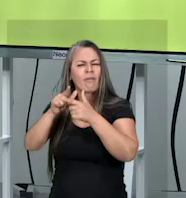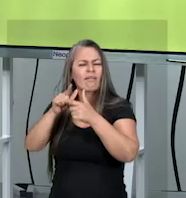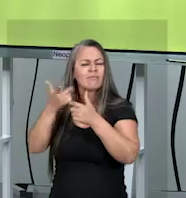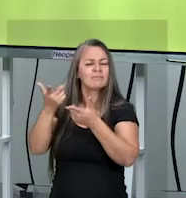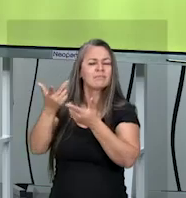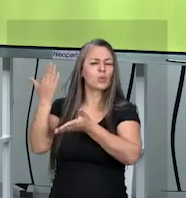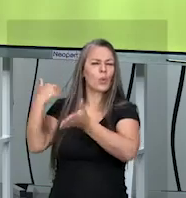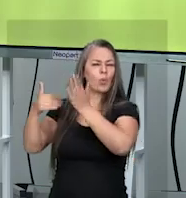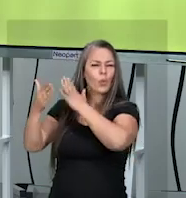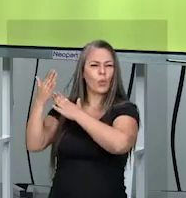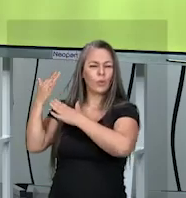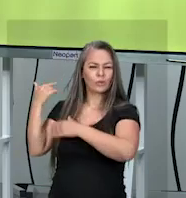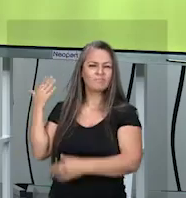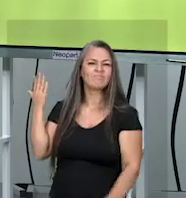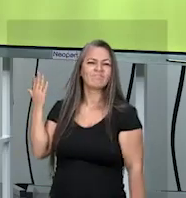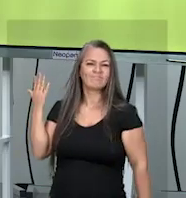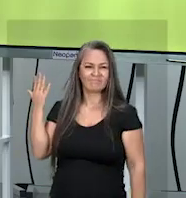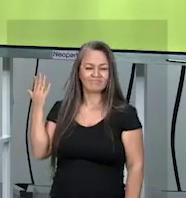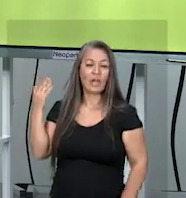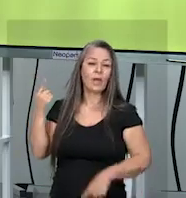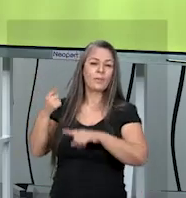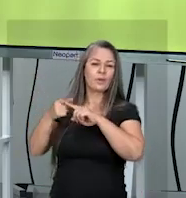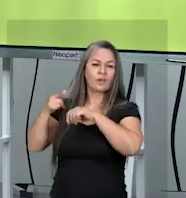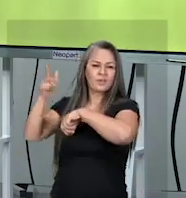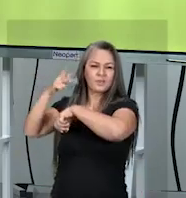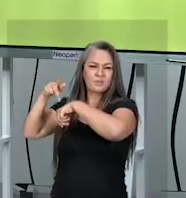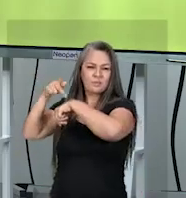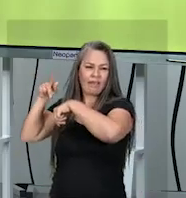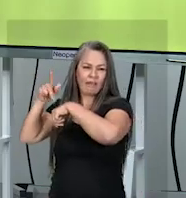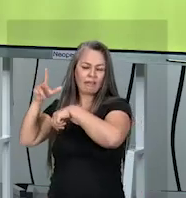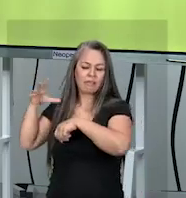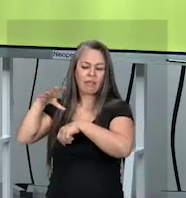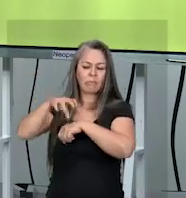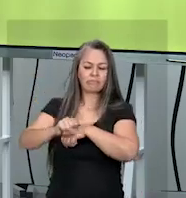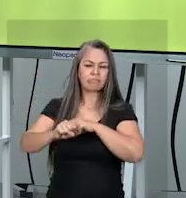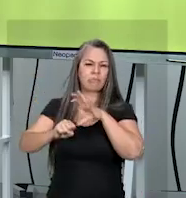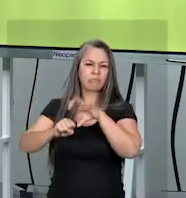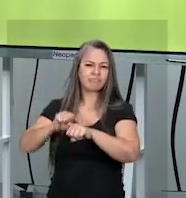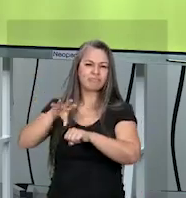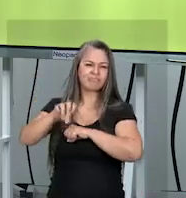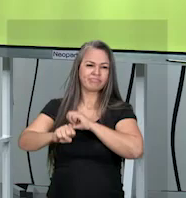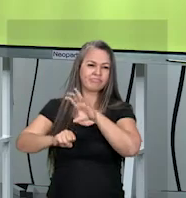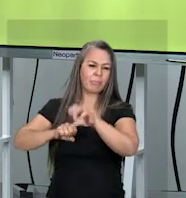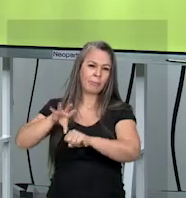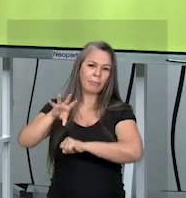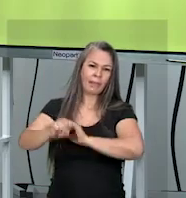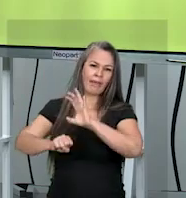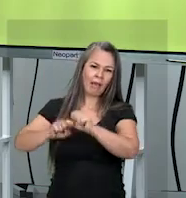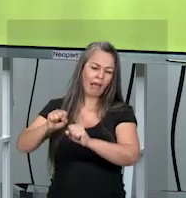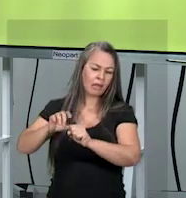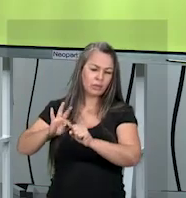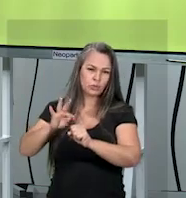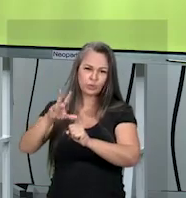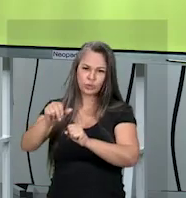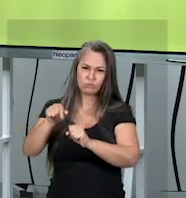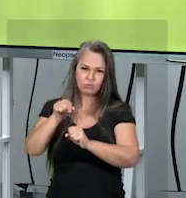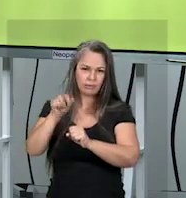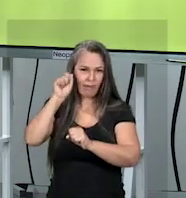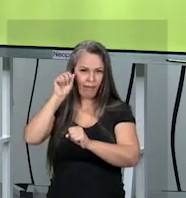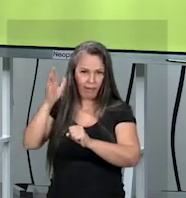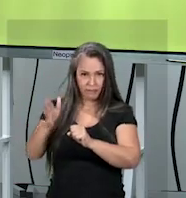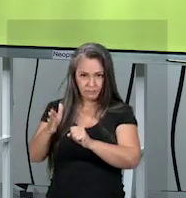seja, são os resquícios dessa colonização que trouxeram esse baixo desenvolvimento para a África. Principalmente hoje a